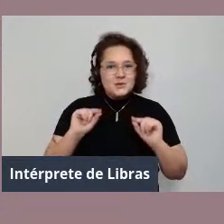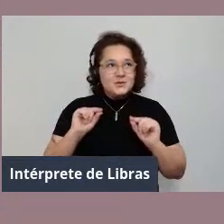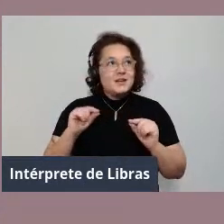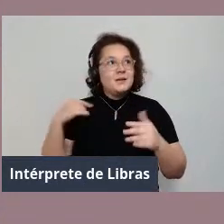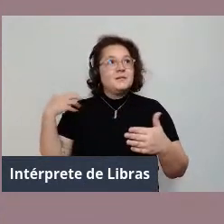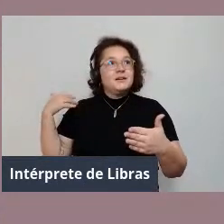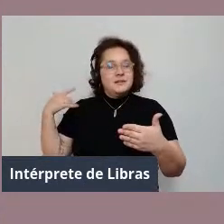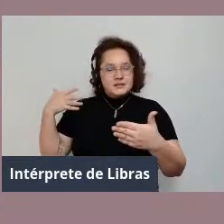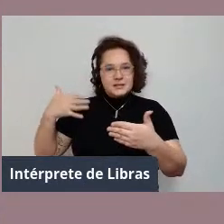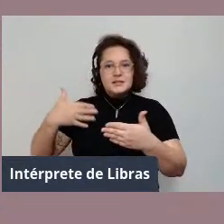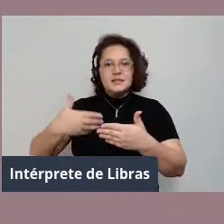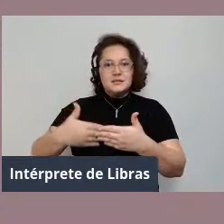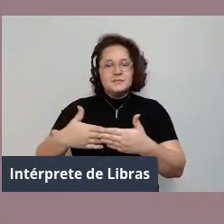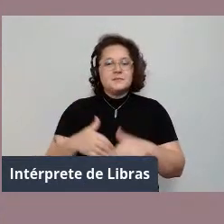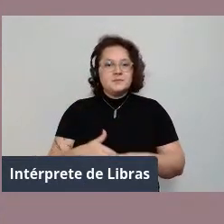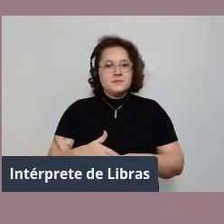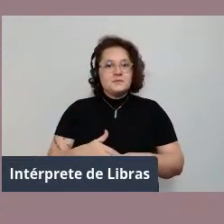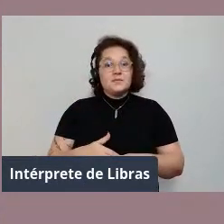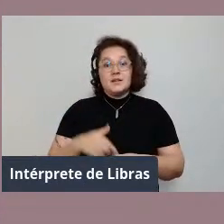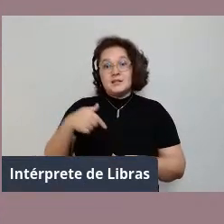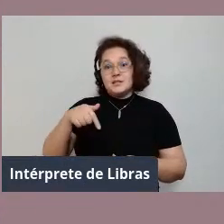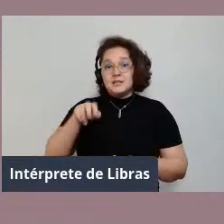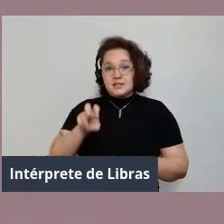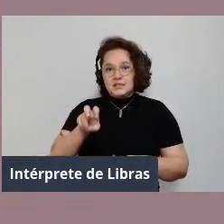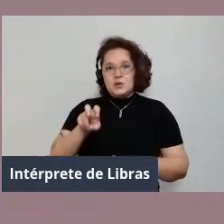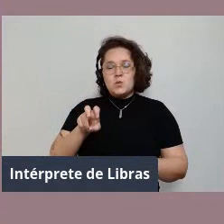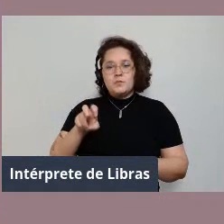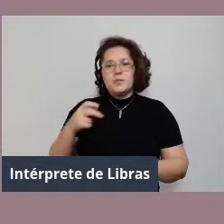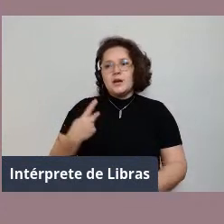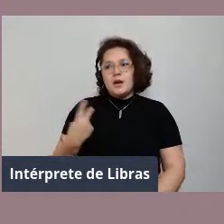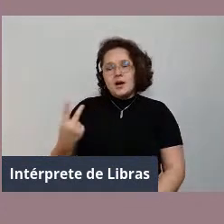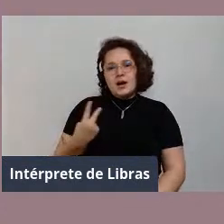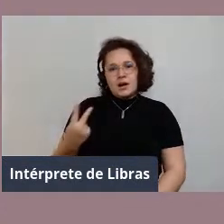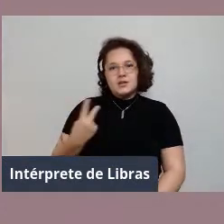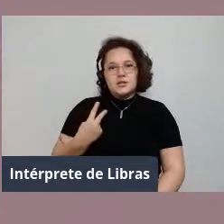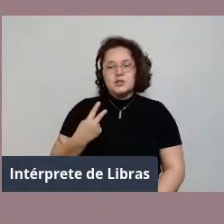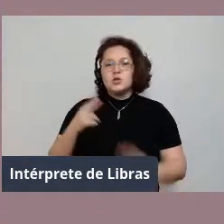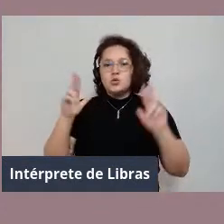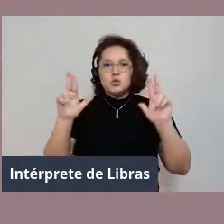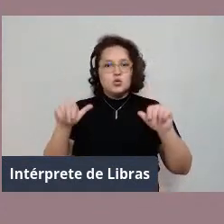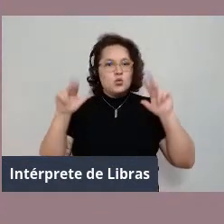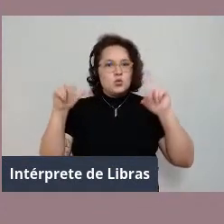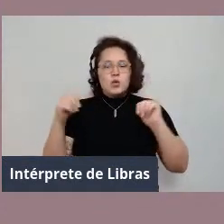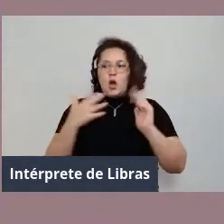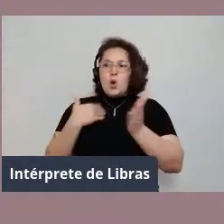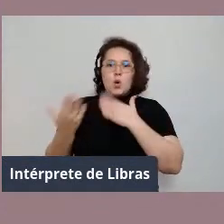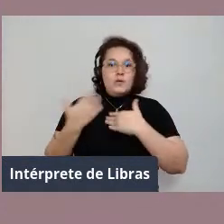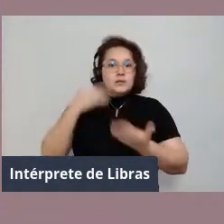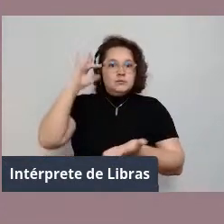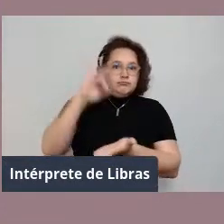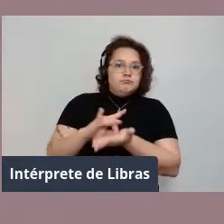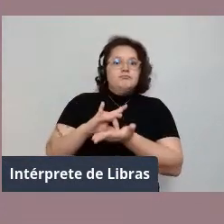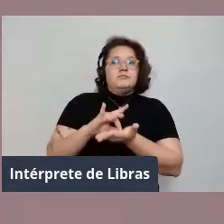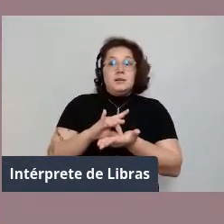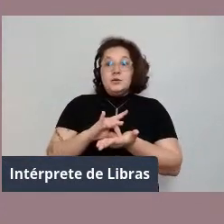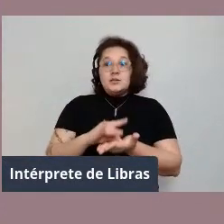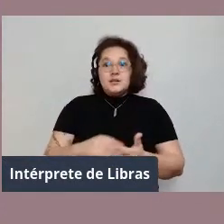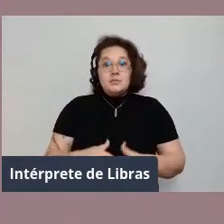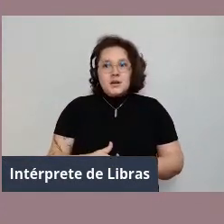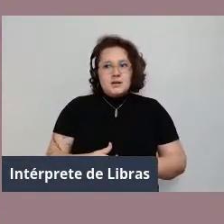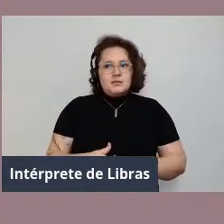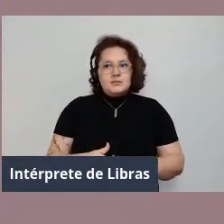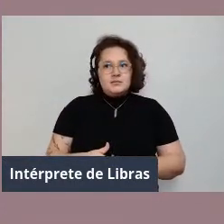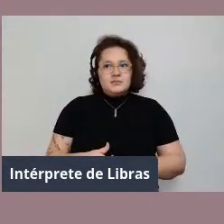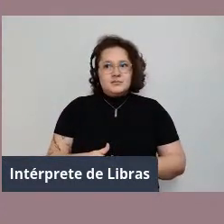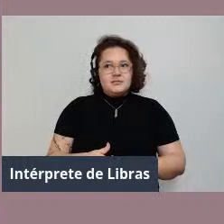novembro de 75, Clarice Lispector e eu nunca tínhamos conversado para valer. Daí meu espanto